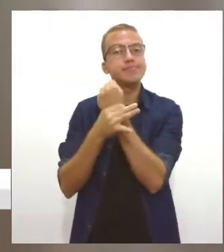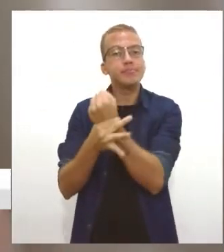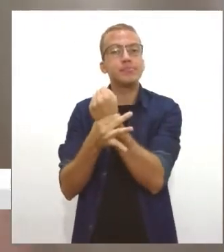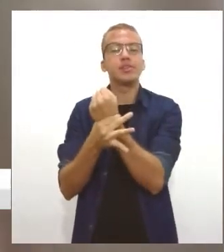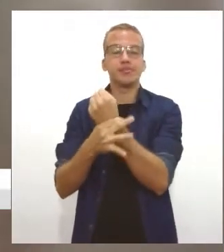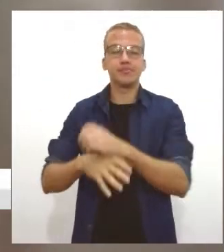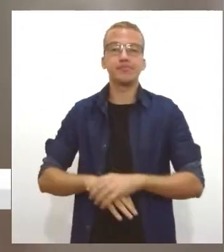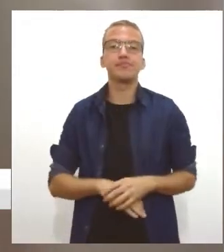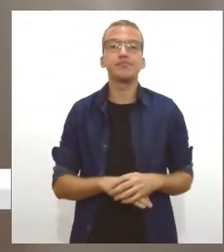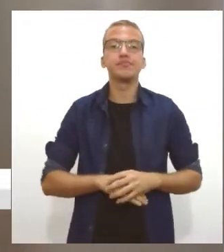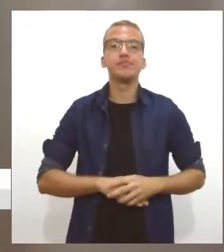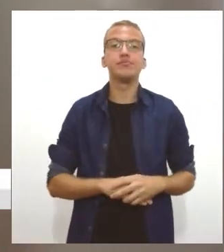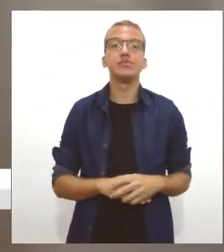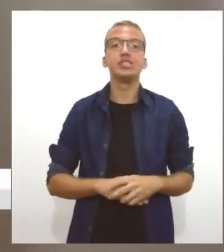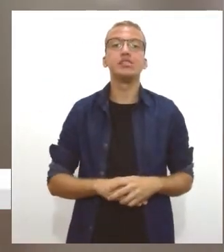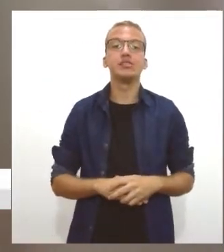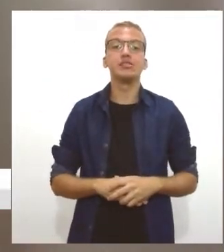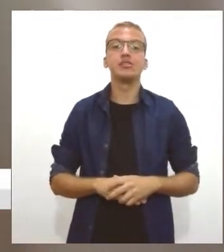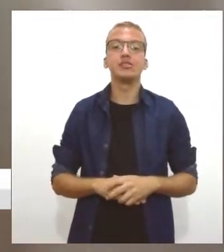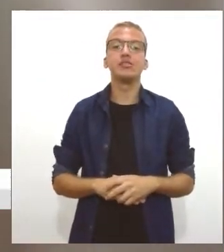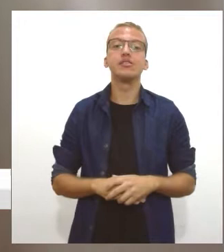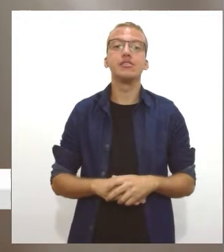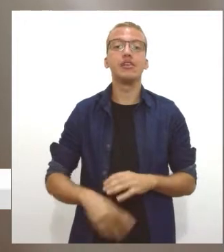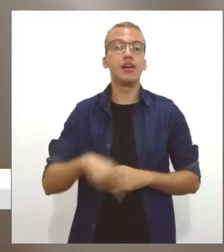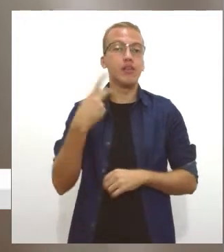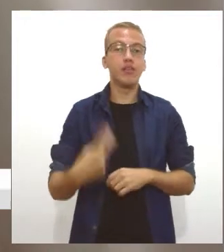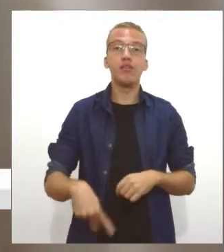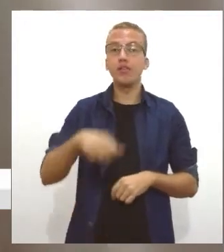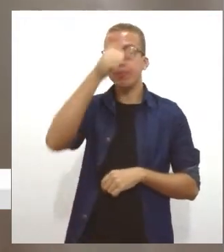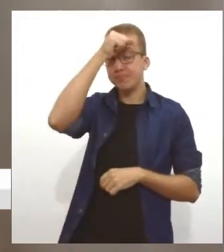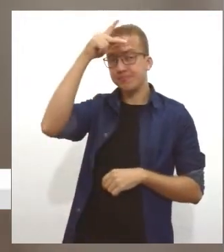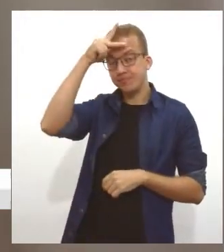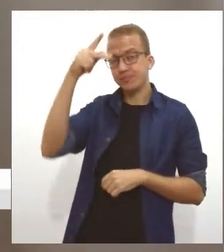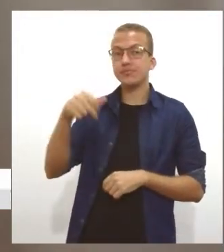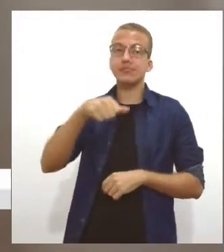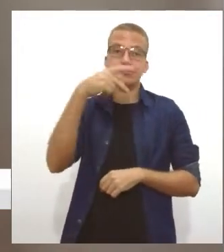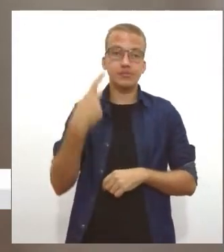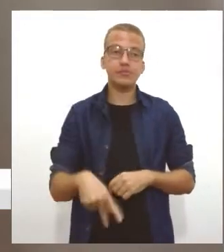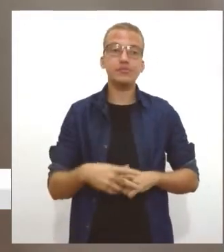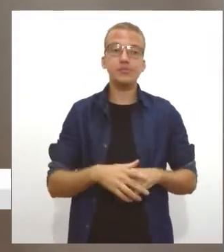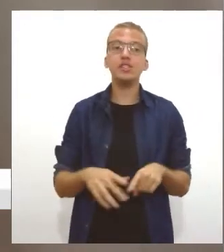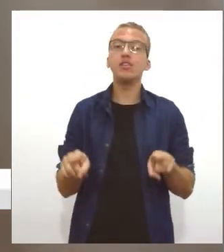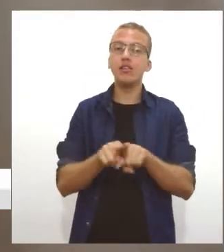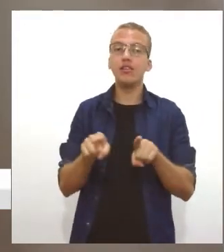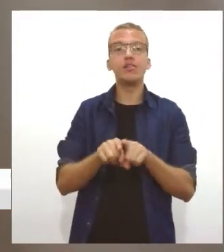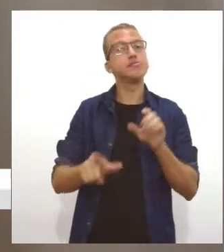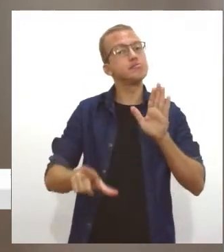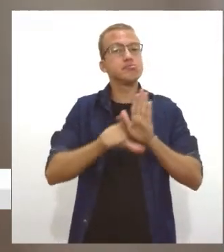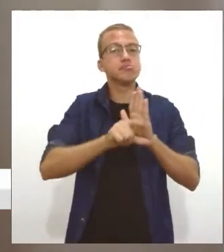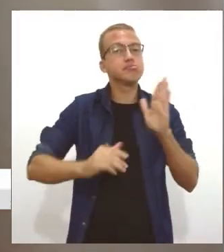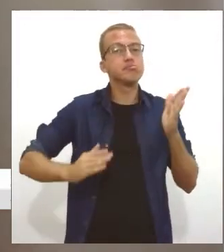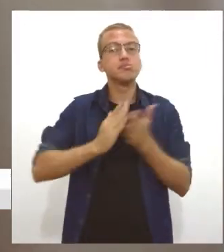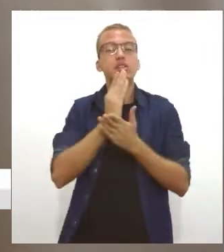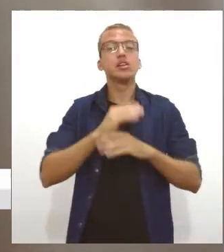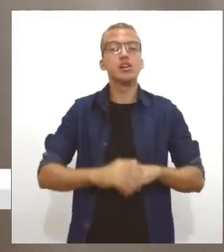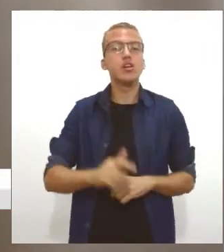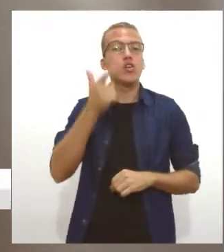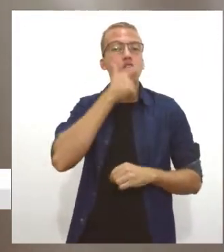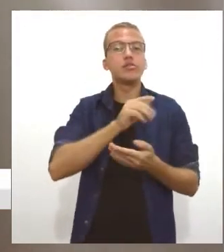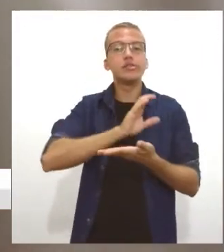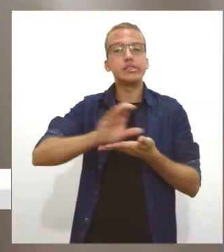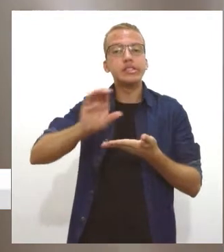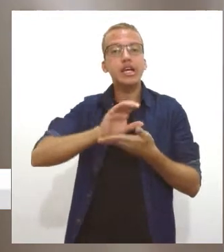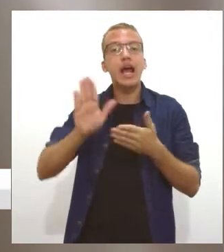mais. Enquanto isso, o executivo aqui do município estabeleceu uma legislação que visa, no caso, mantê-la enquanto não é feito esse